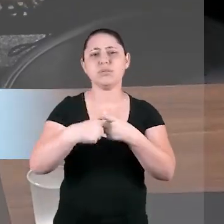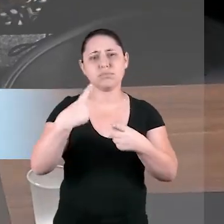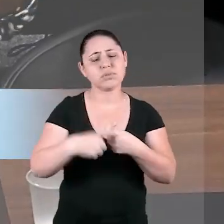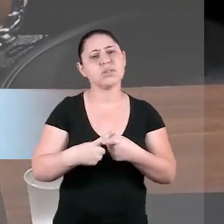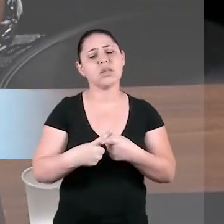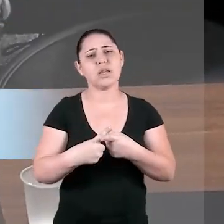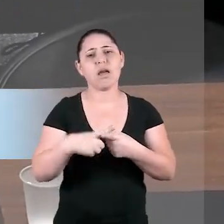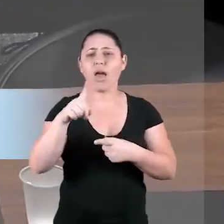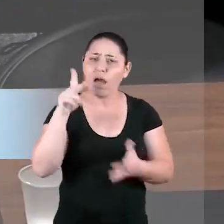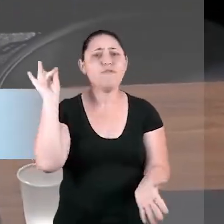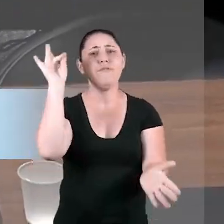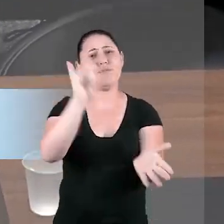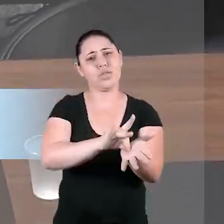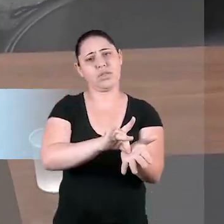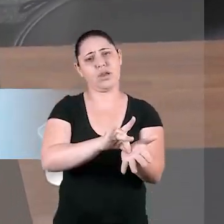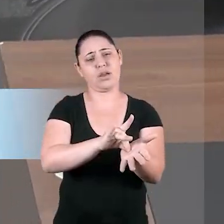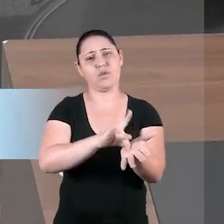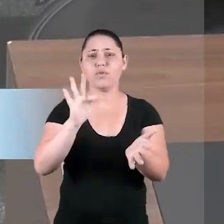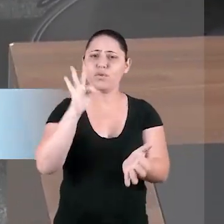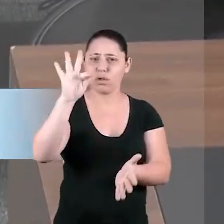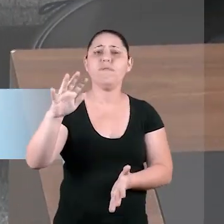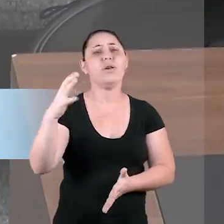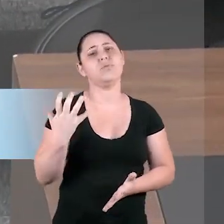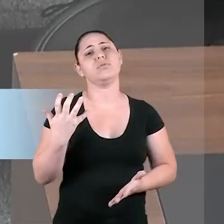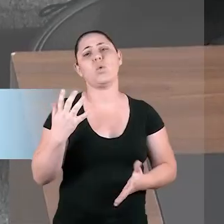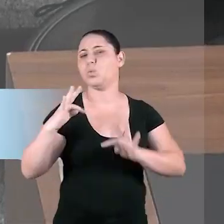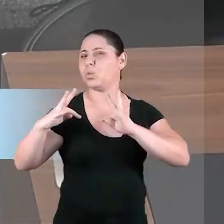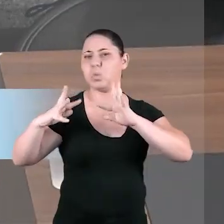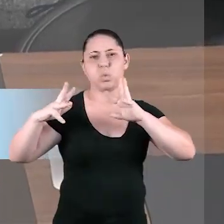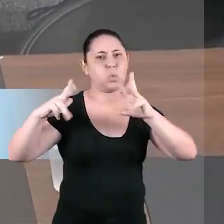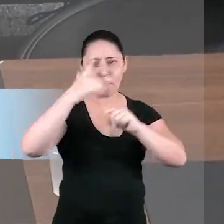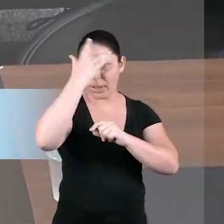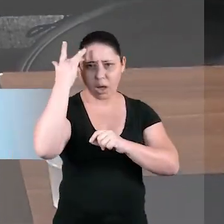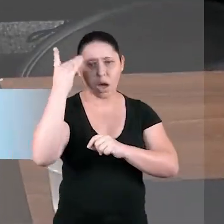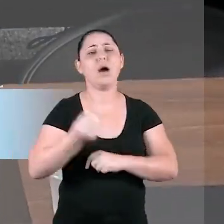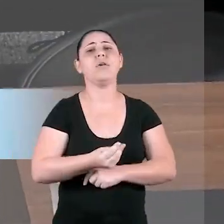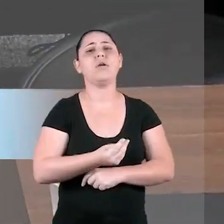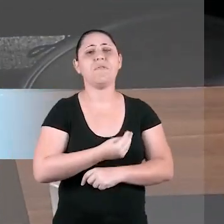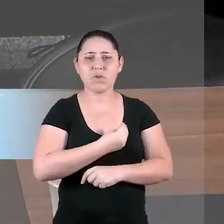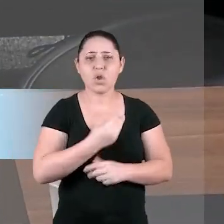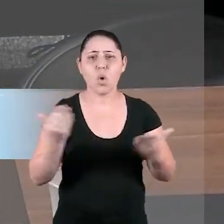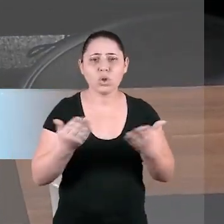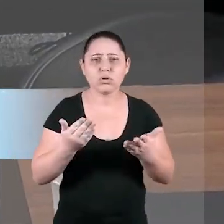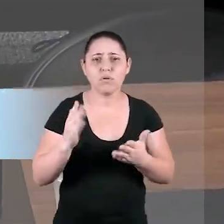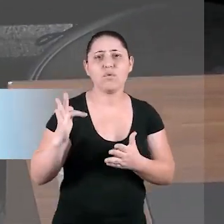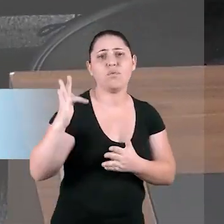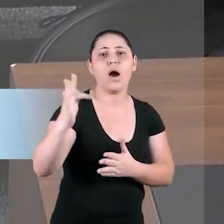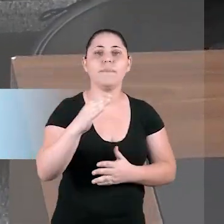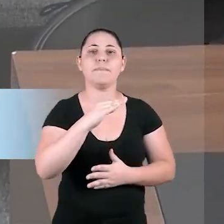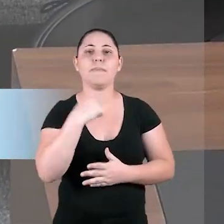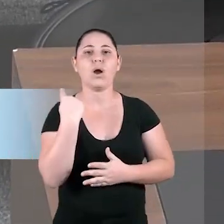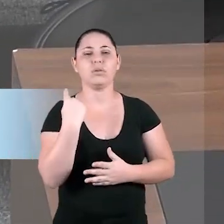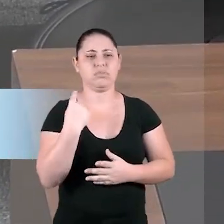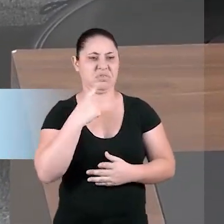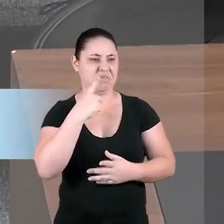enfrentamento, porque, assim, é uma realidade, isso vai acontecer, todo mundo vai morrer. Então, e aí fala assim, você fica